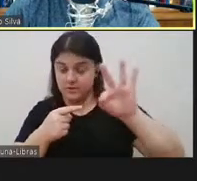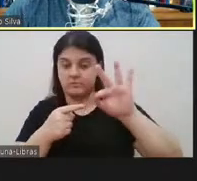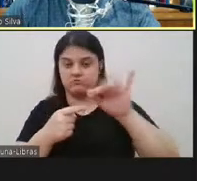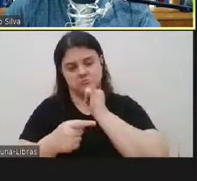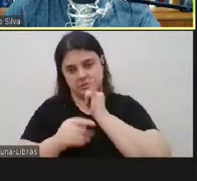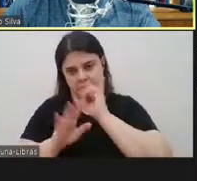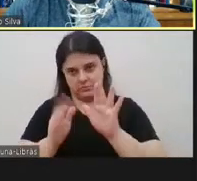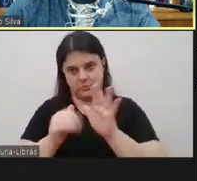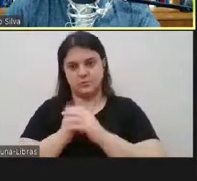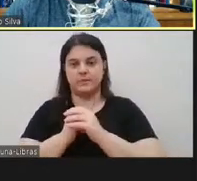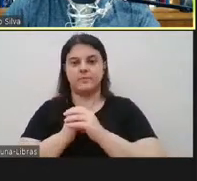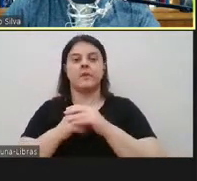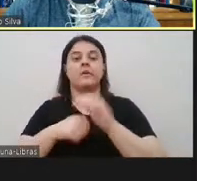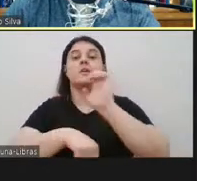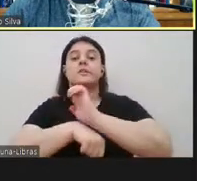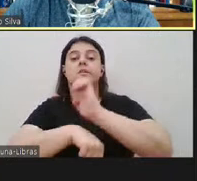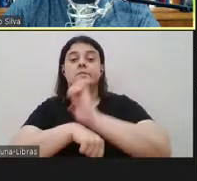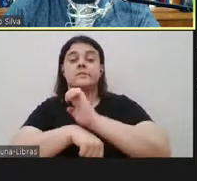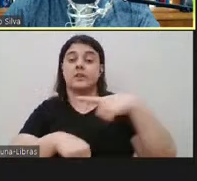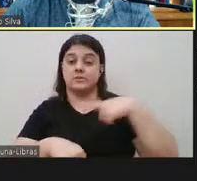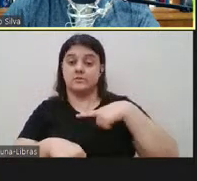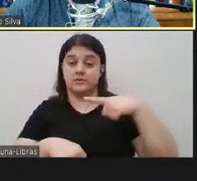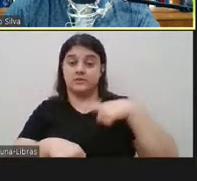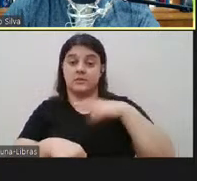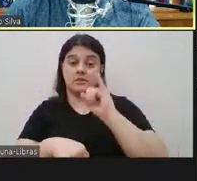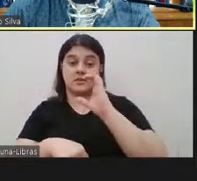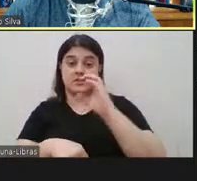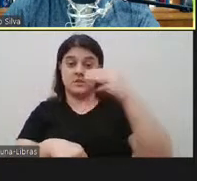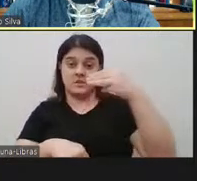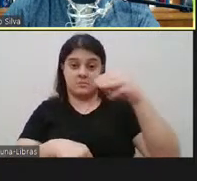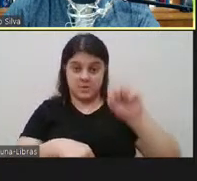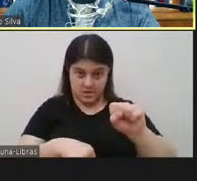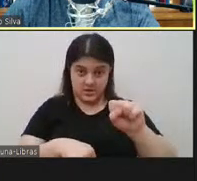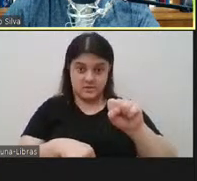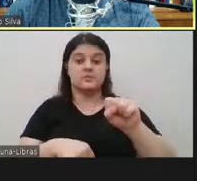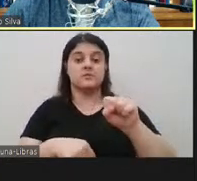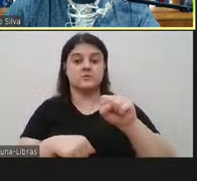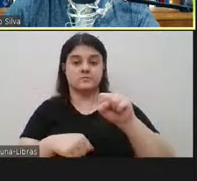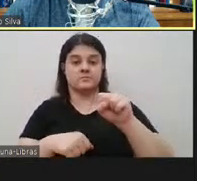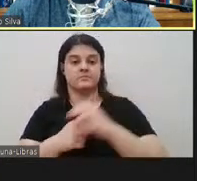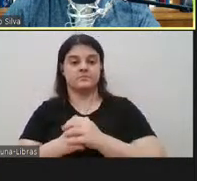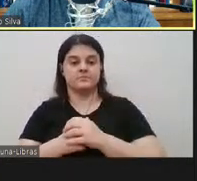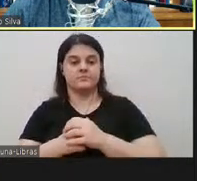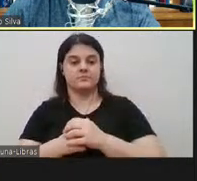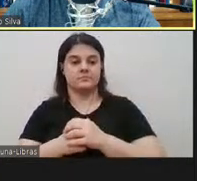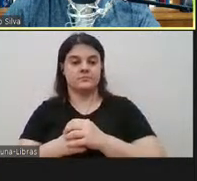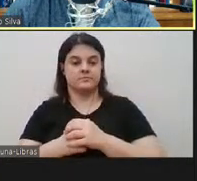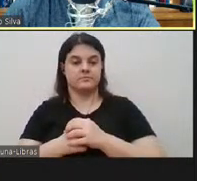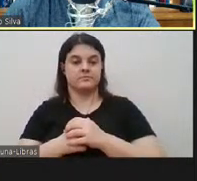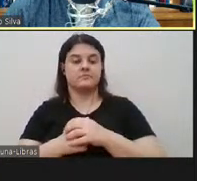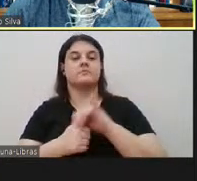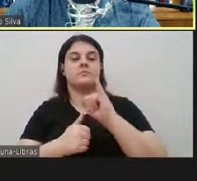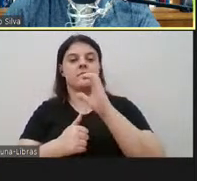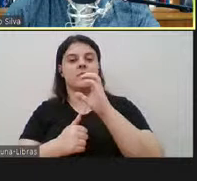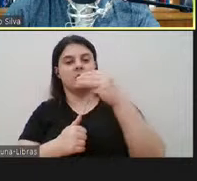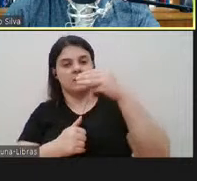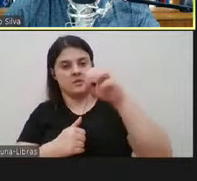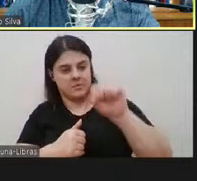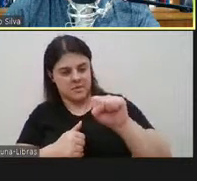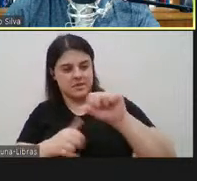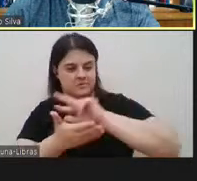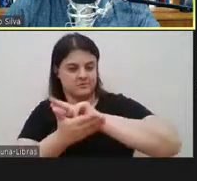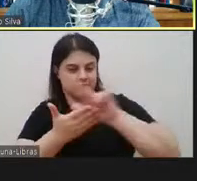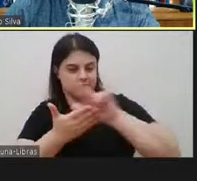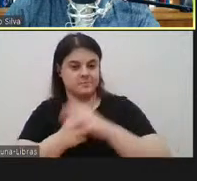tá os estados você tem imposto como o ICMS não ofender a desocupar o ICMS federalismo